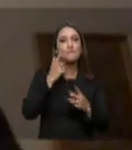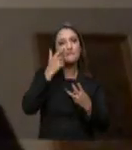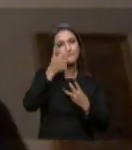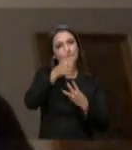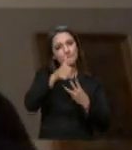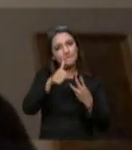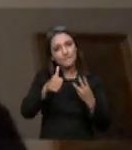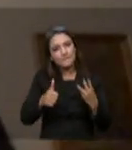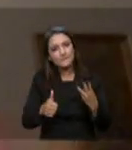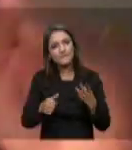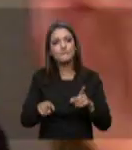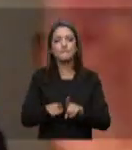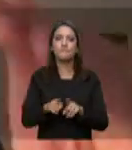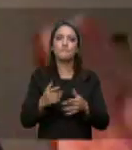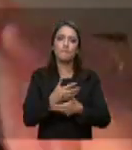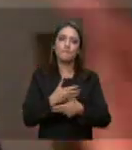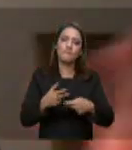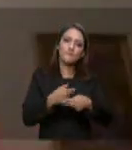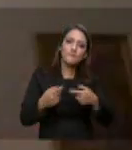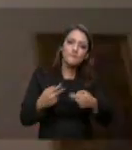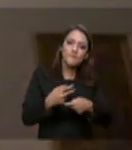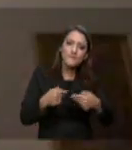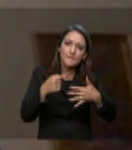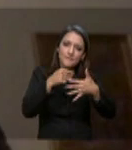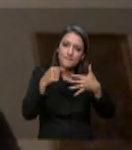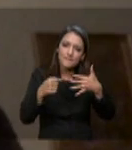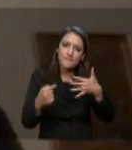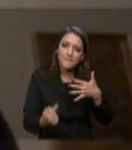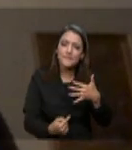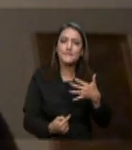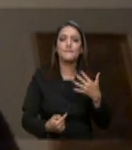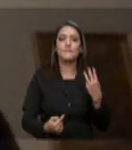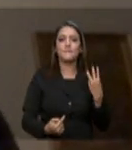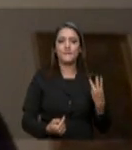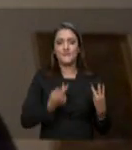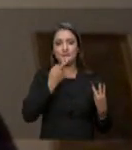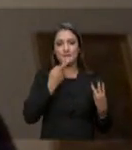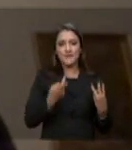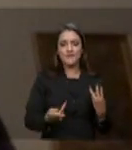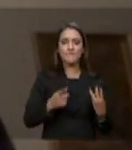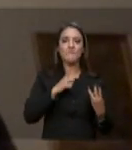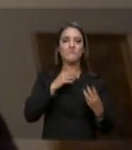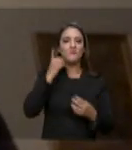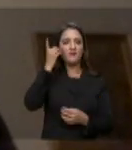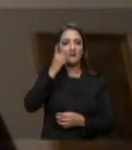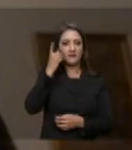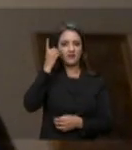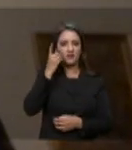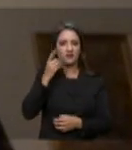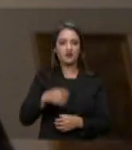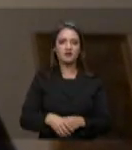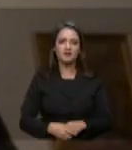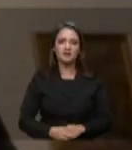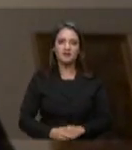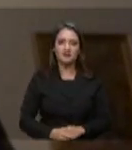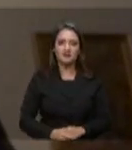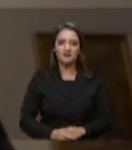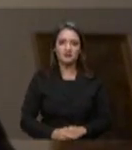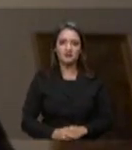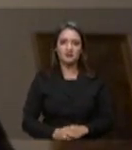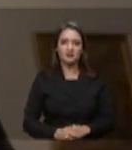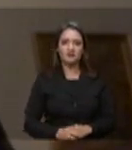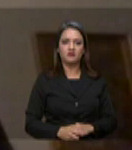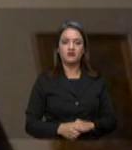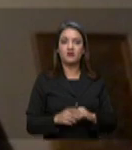de alguns aspectos dos das três falas proferidas pelo deputado e